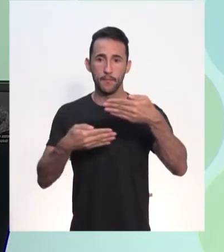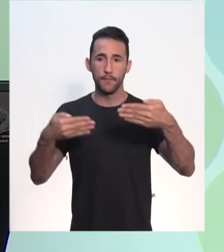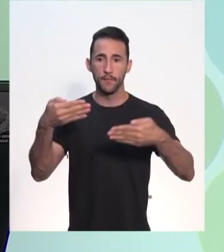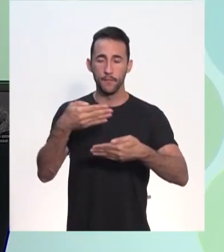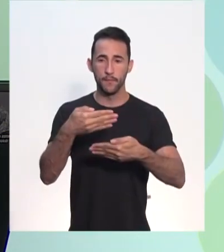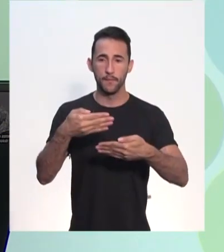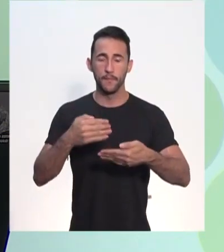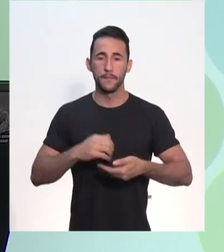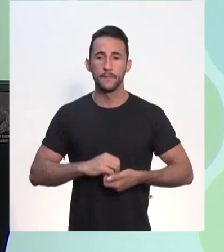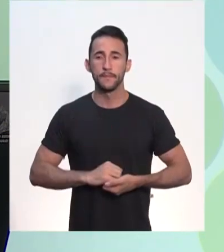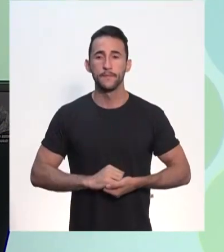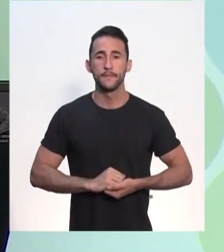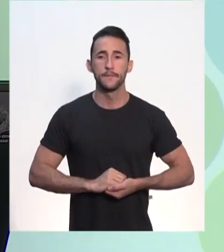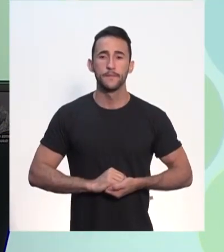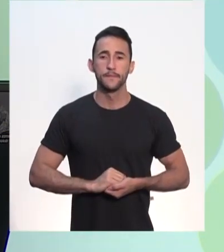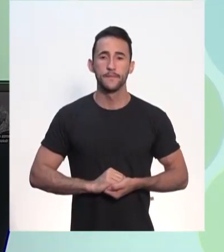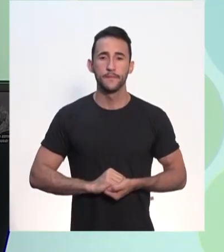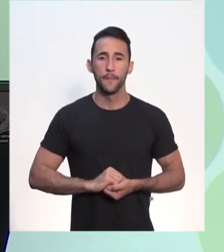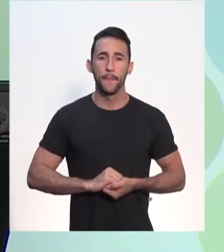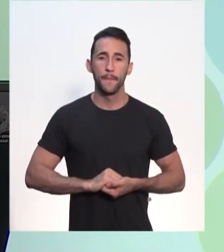Lili.